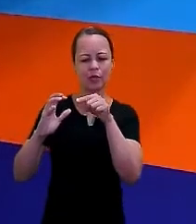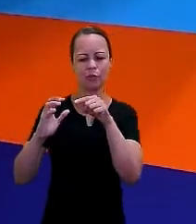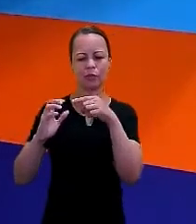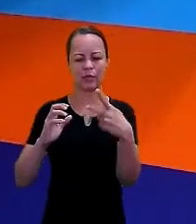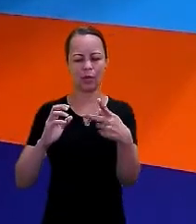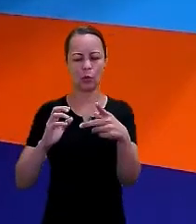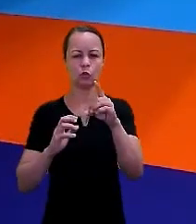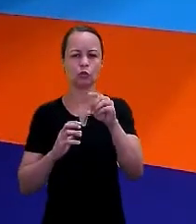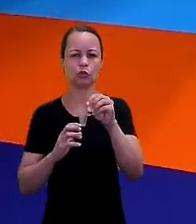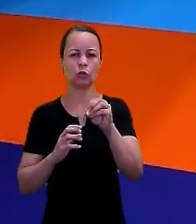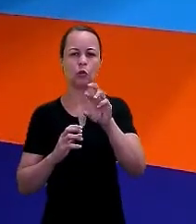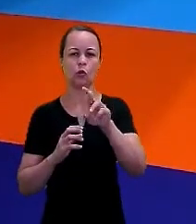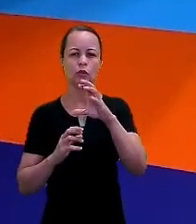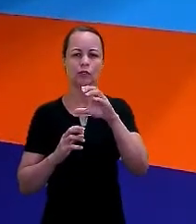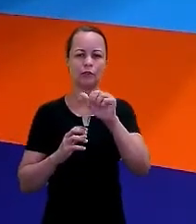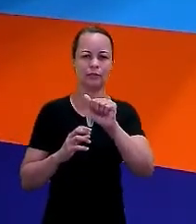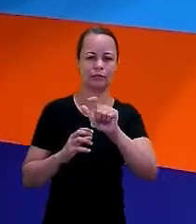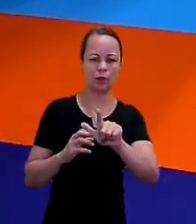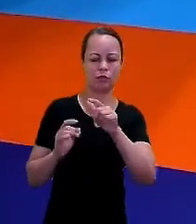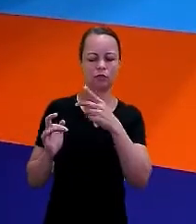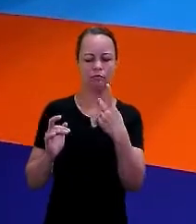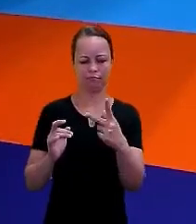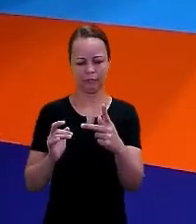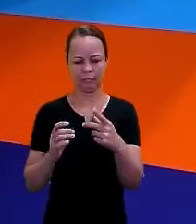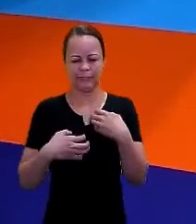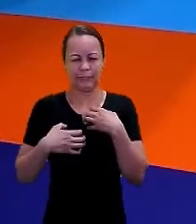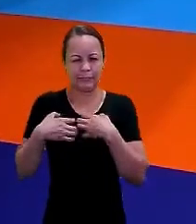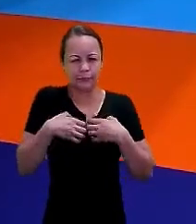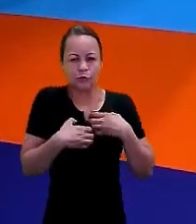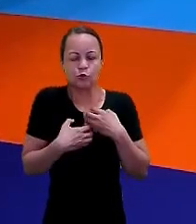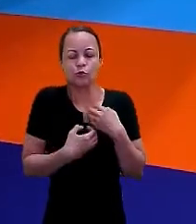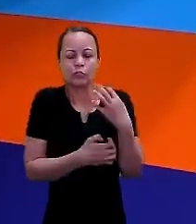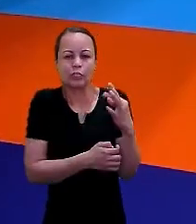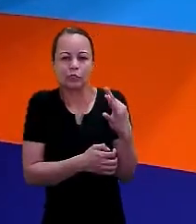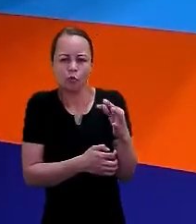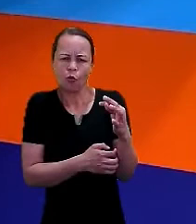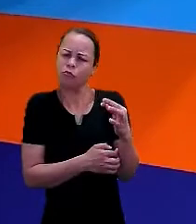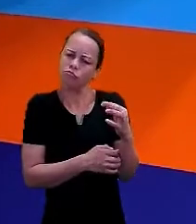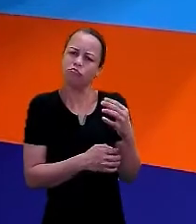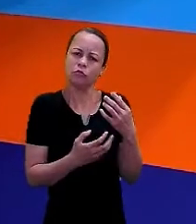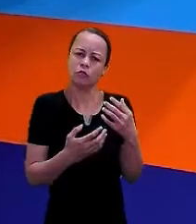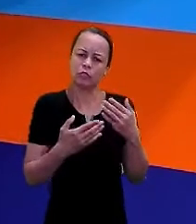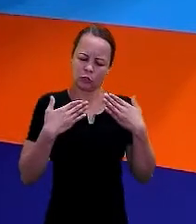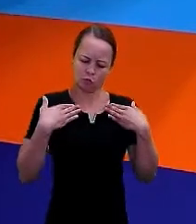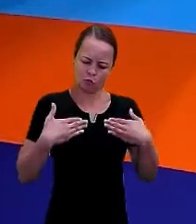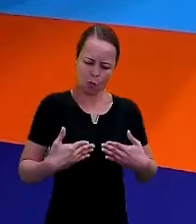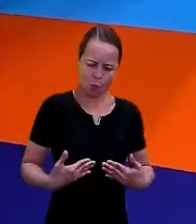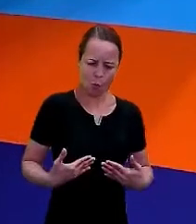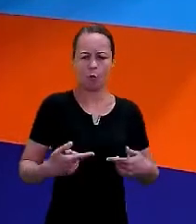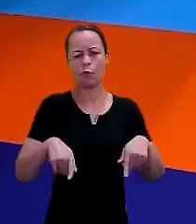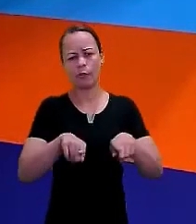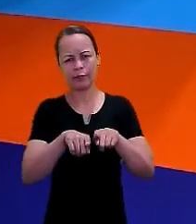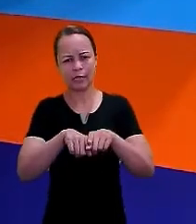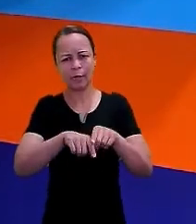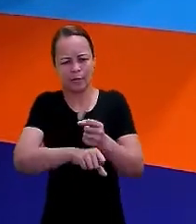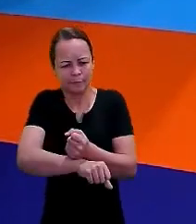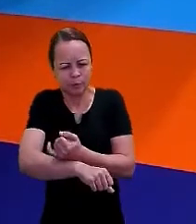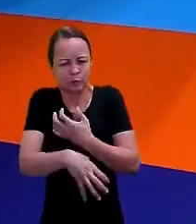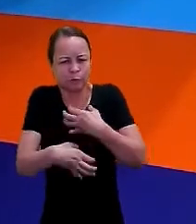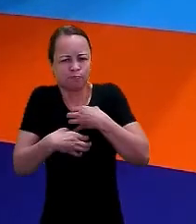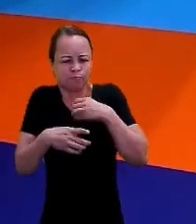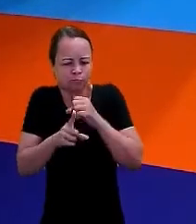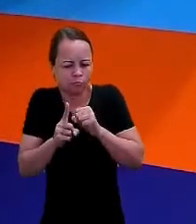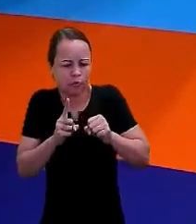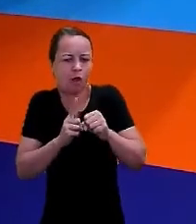estaria associada à angústia da dor, tanto física quanto a dor emocional, a dor social.